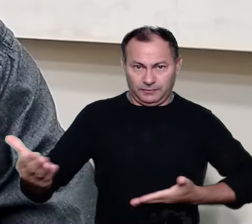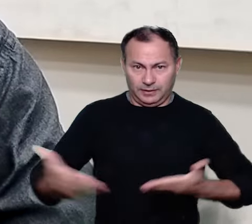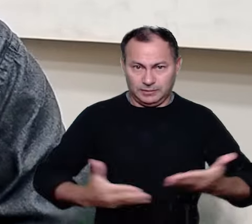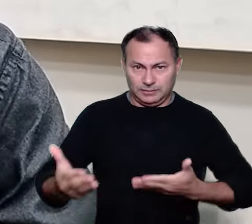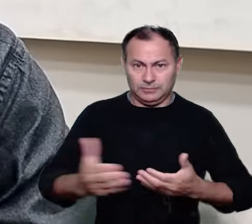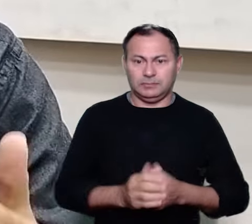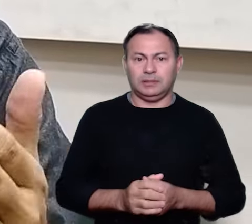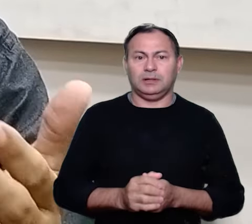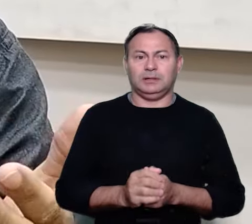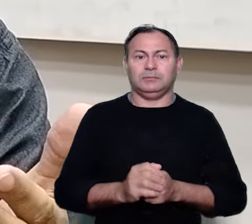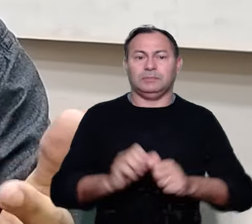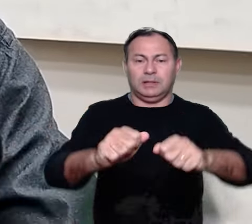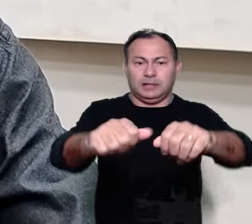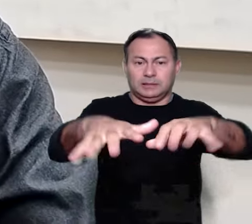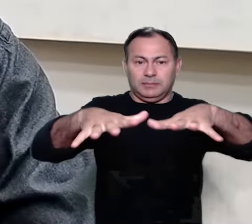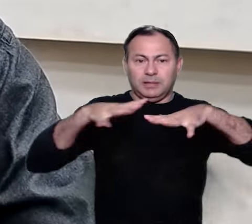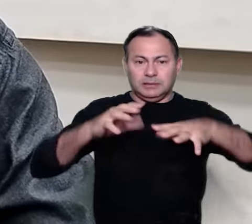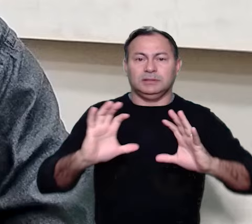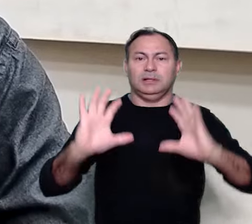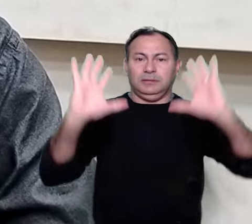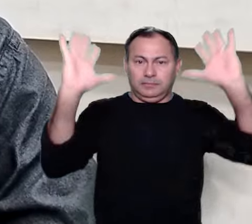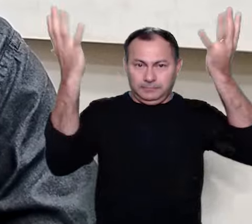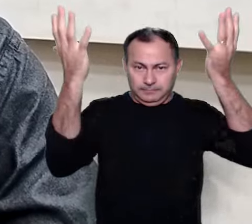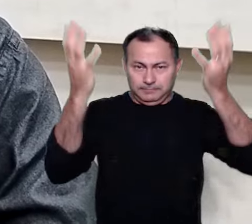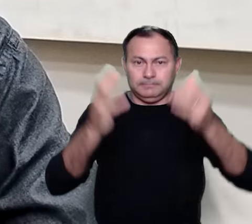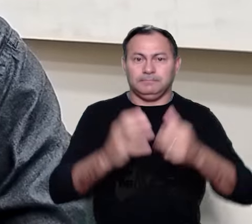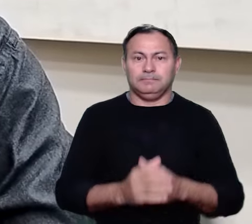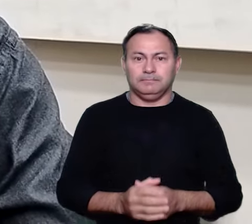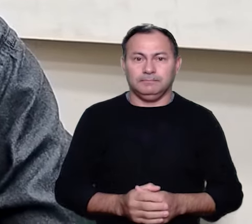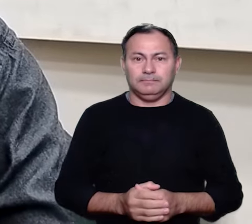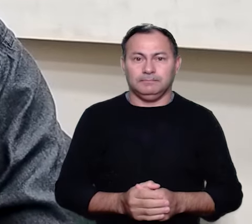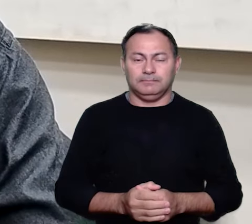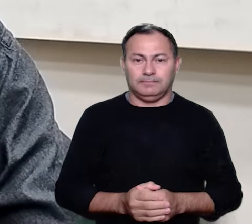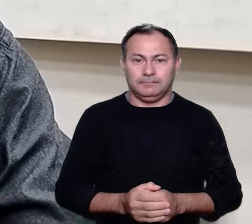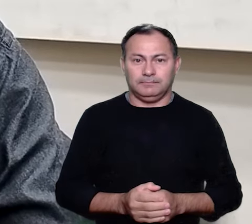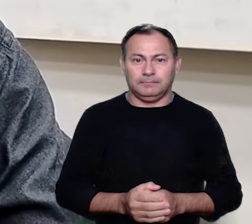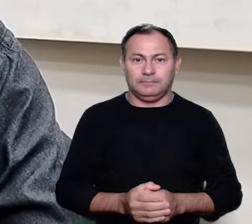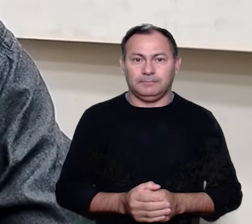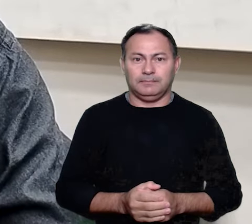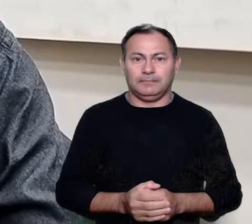a serviço de uma assembleia celebrante?